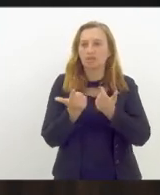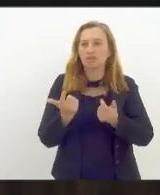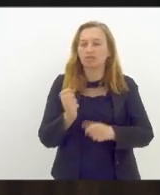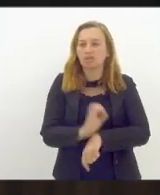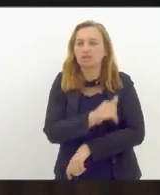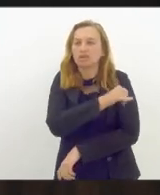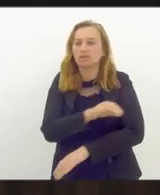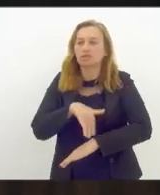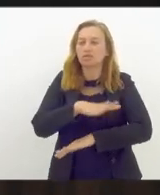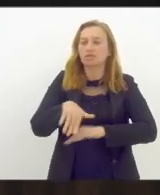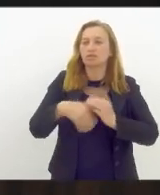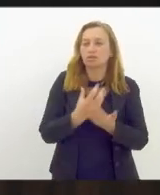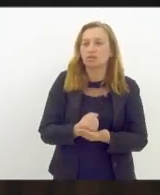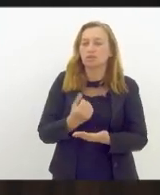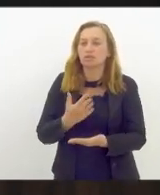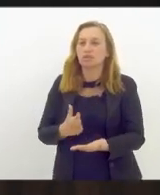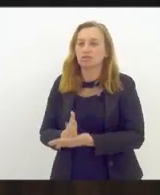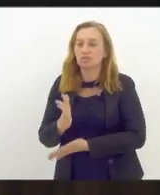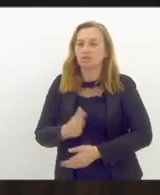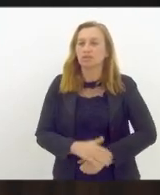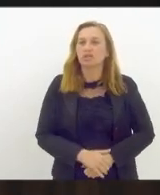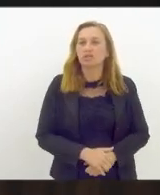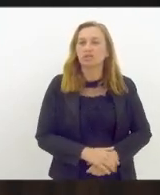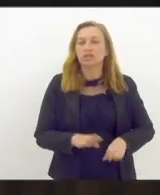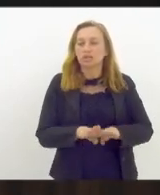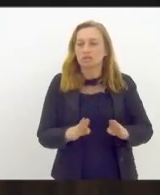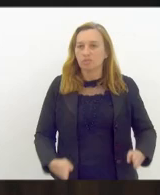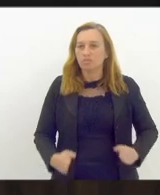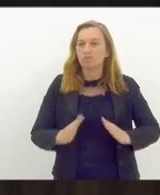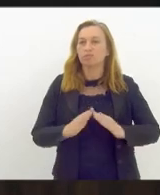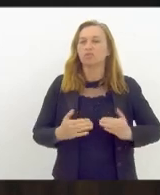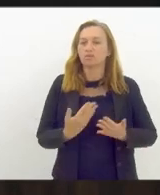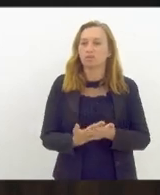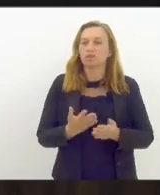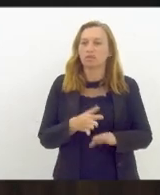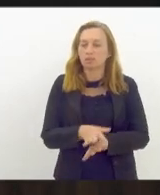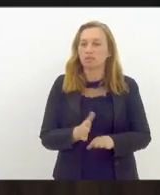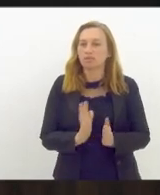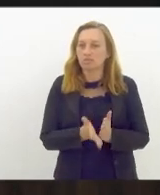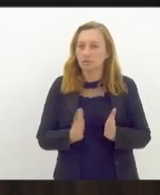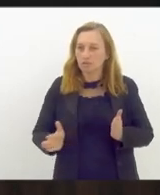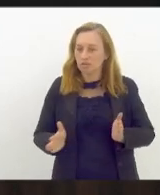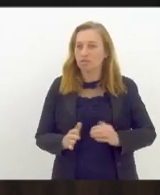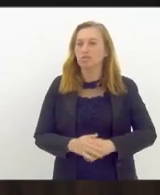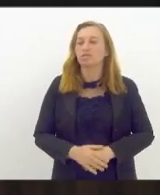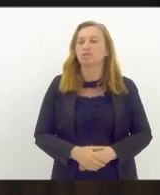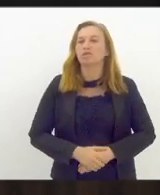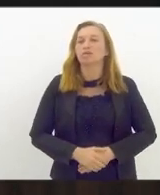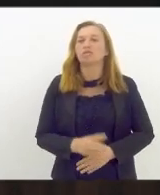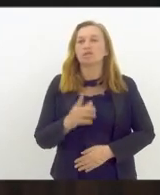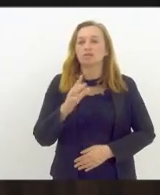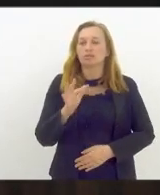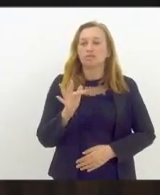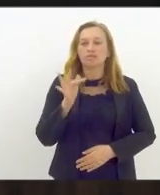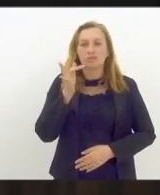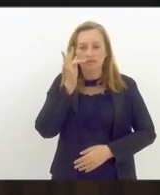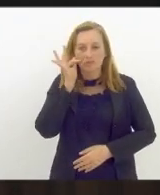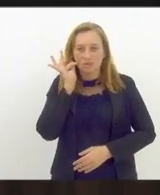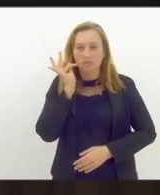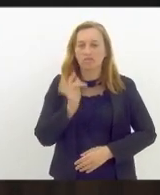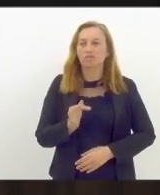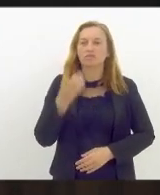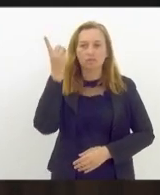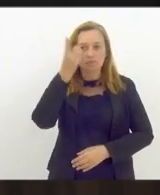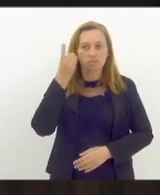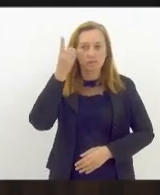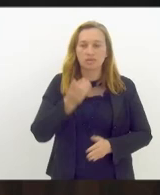concordam, permaneçam como estão, aprovado. Há sobre a mesa requerimento, na forma regimental, o deputado Flávio Serafini, incluído